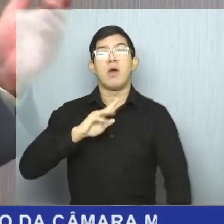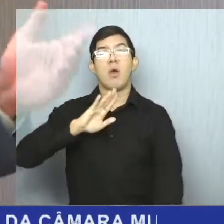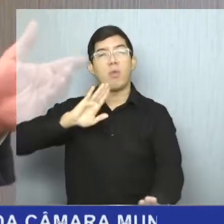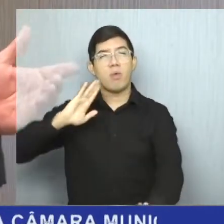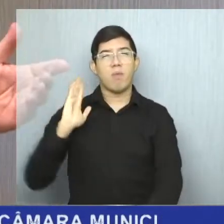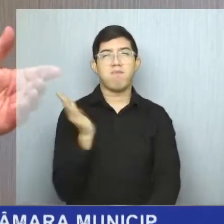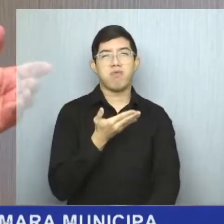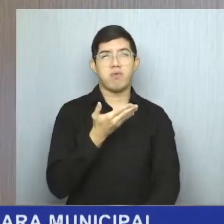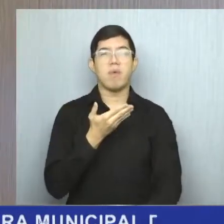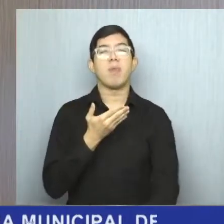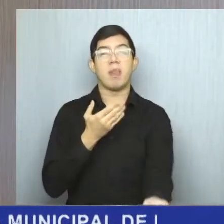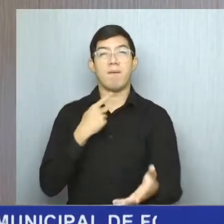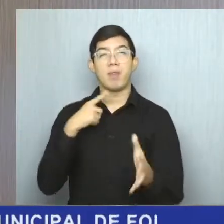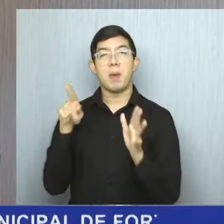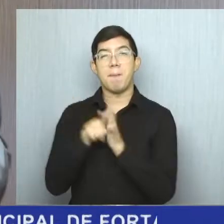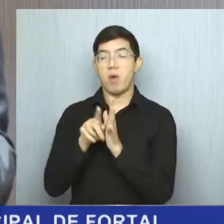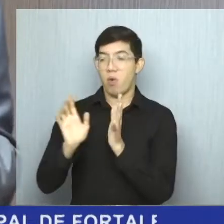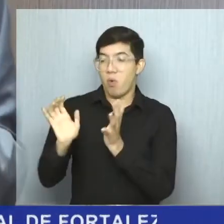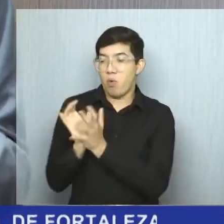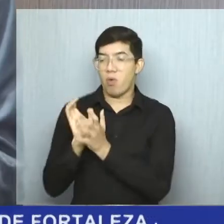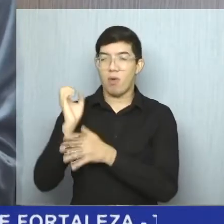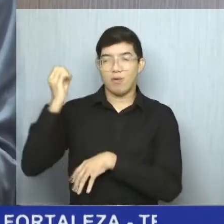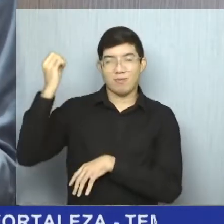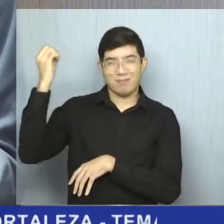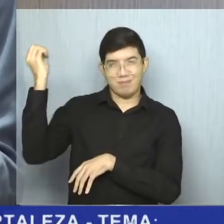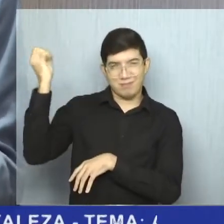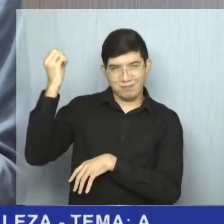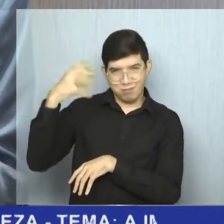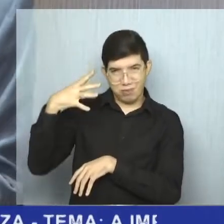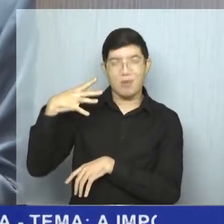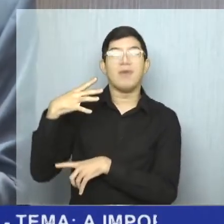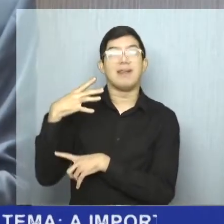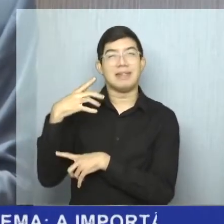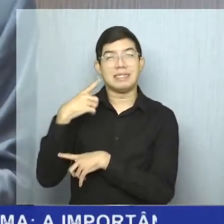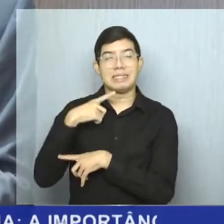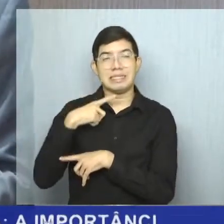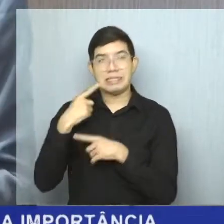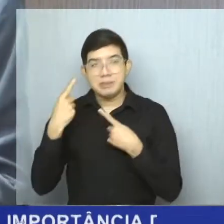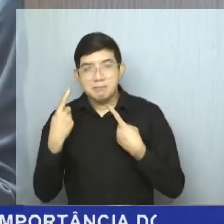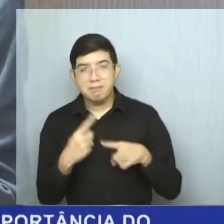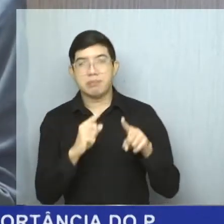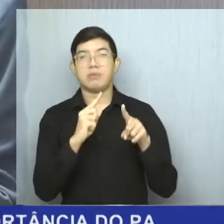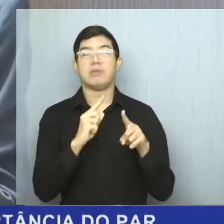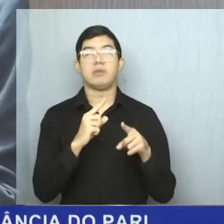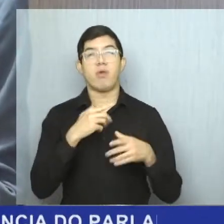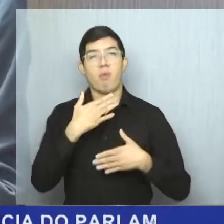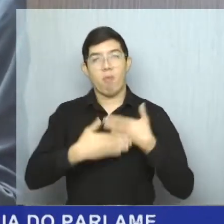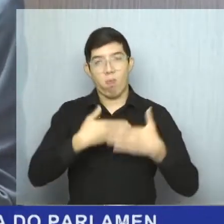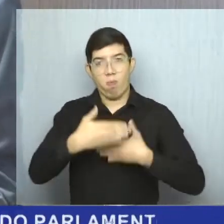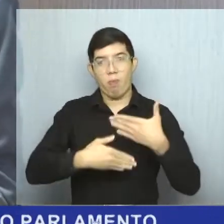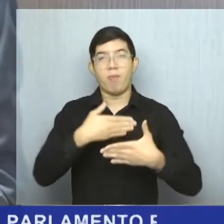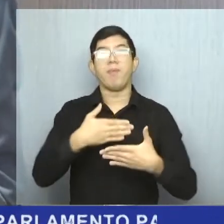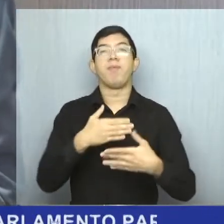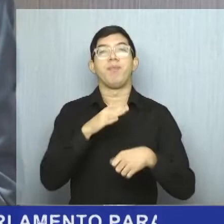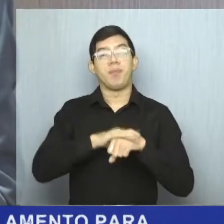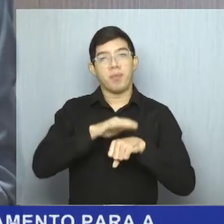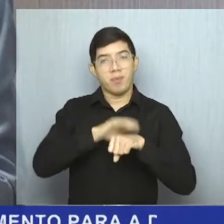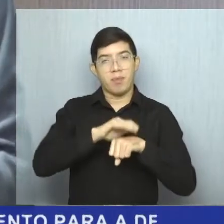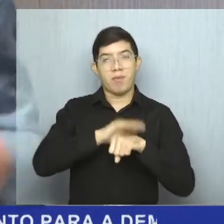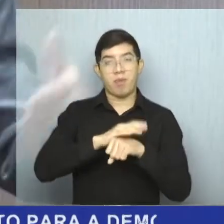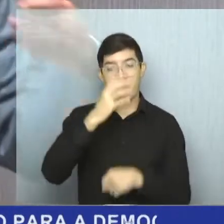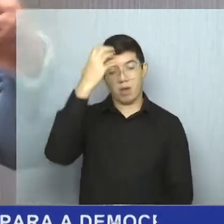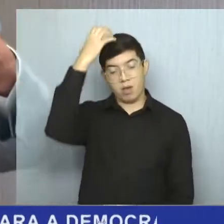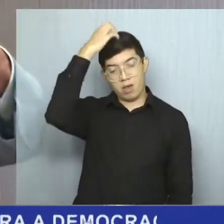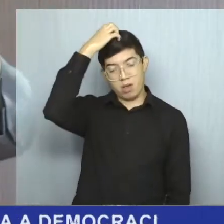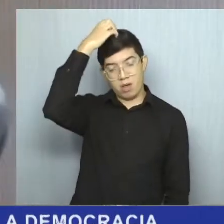das sociedades iluministas, a República entre nós cai pela mão de monarquistas, quer dizer, se funda pela mão de monarquistas